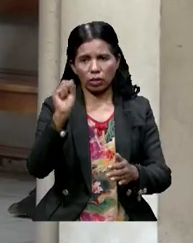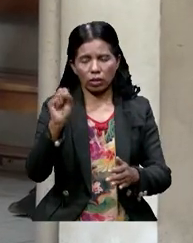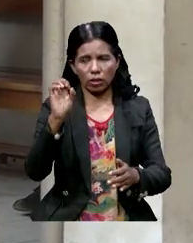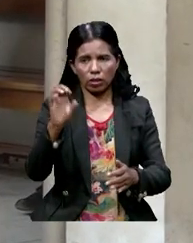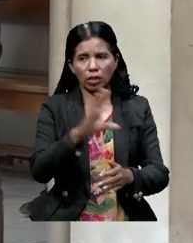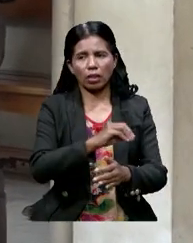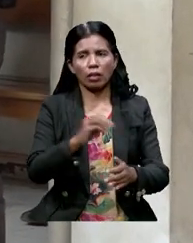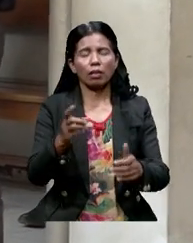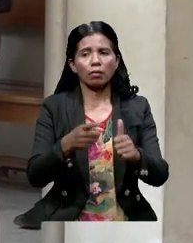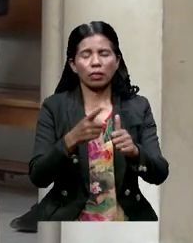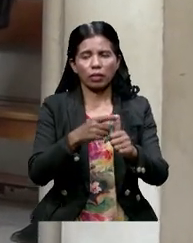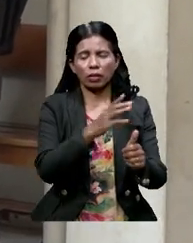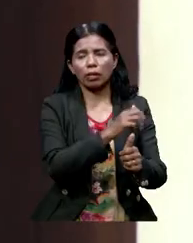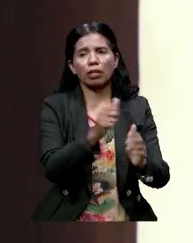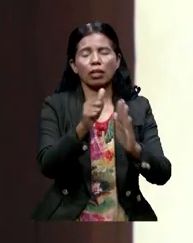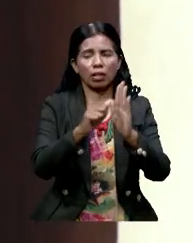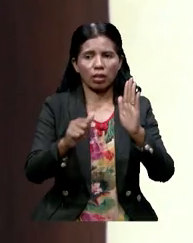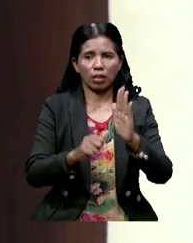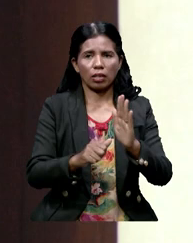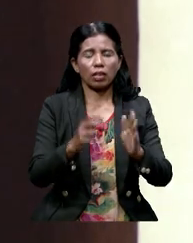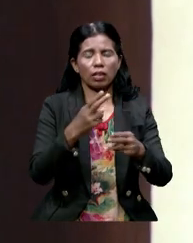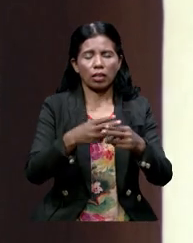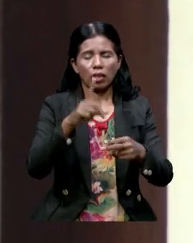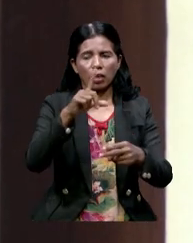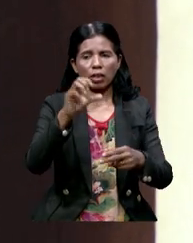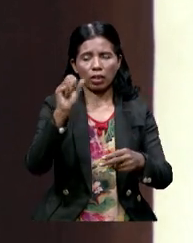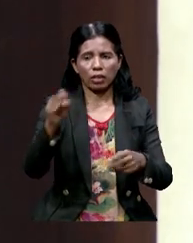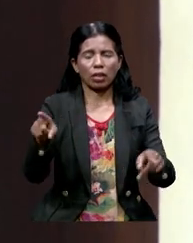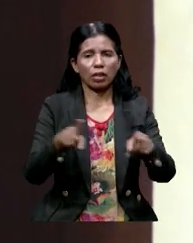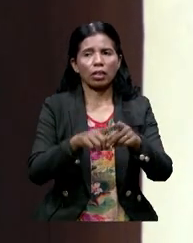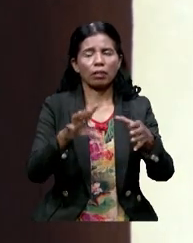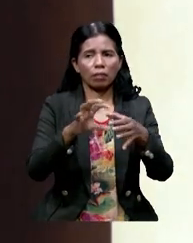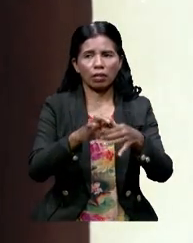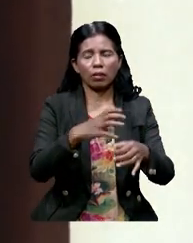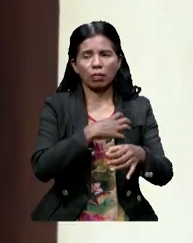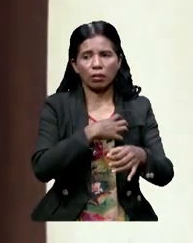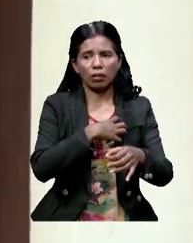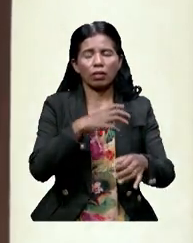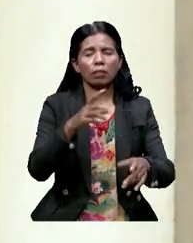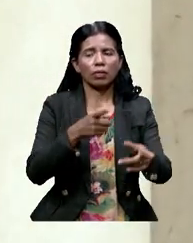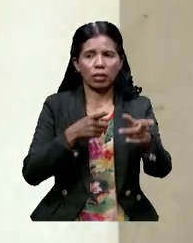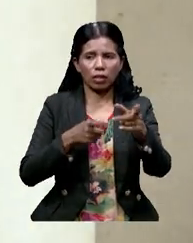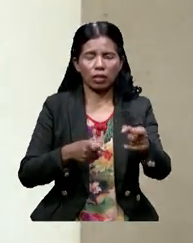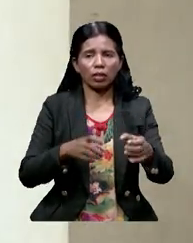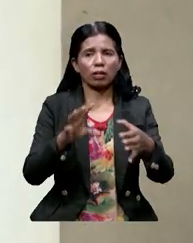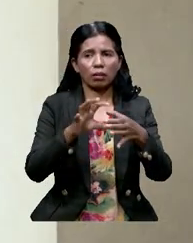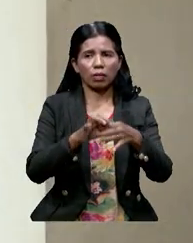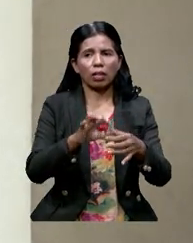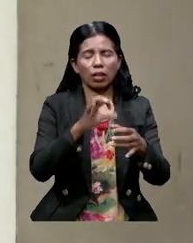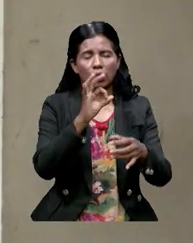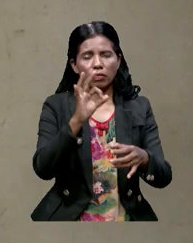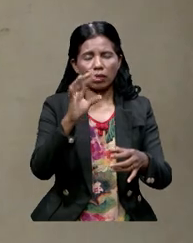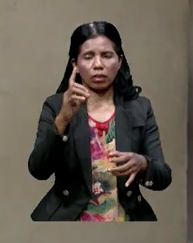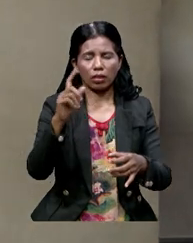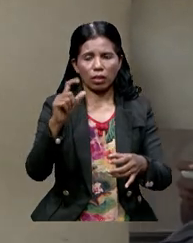primeiro interrogatório ba arguido o inicial LS no dar membro penitele suspeito ter o membro FF de Telida,